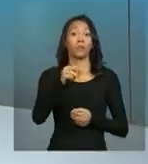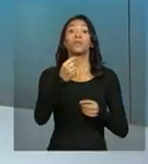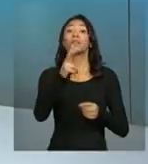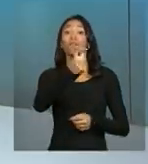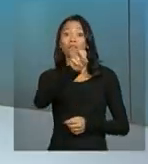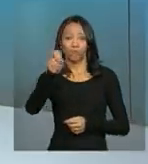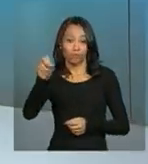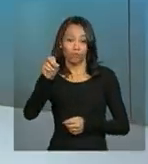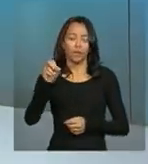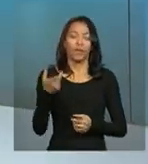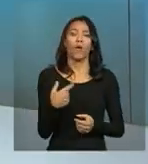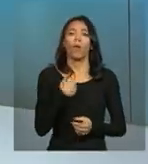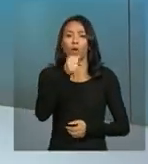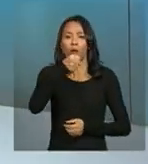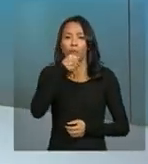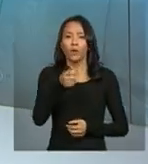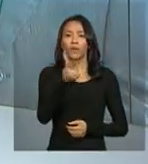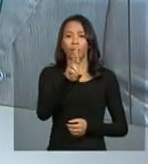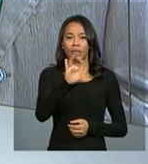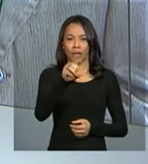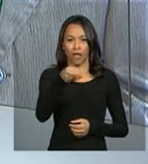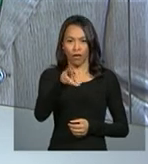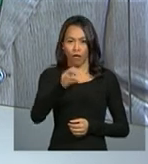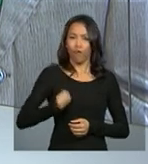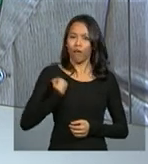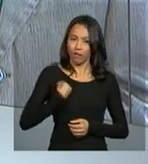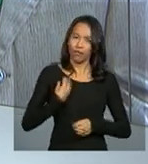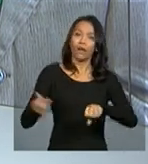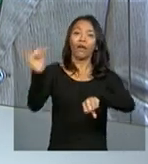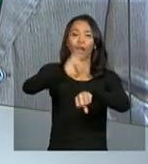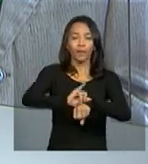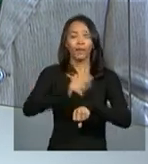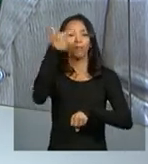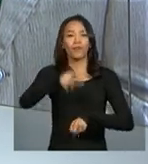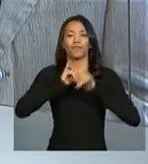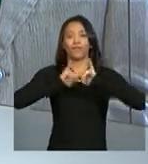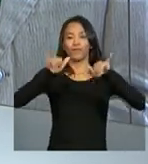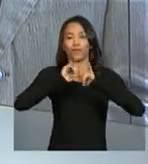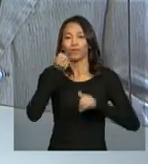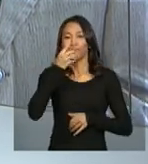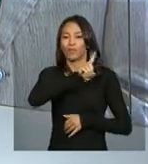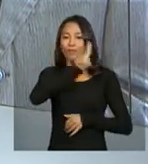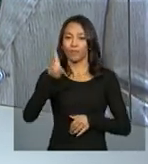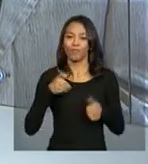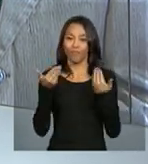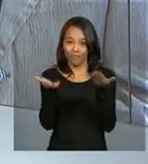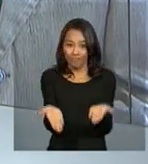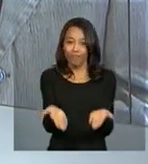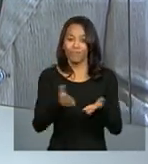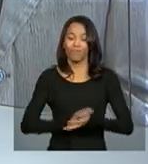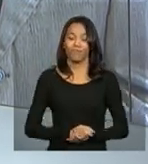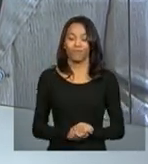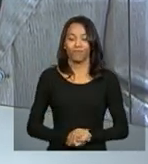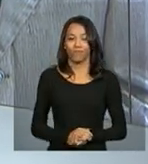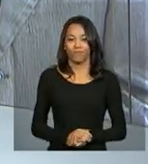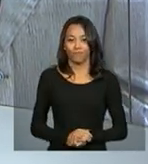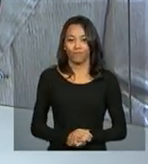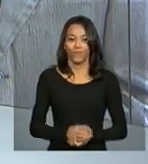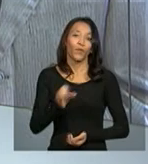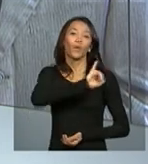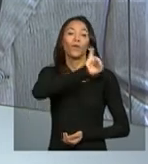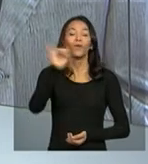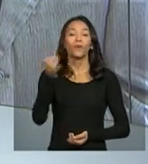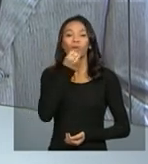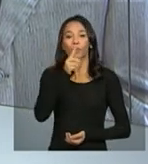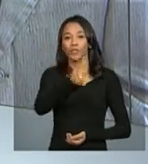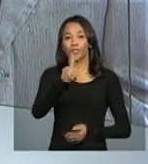O repórter Ricardo Carandina está em Salvador e tem as informações ao vivo. Bom dia, Carandina. Olá, Malu, bom dia